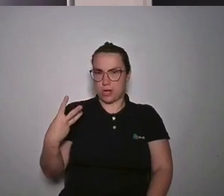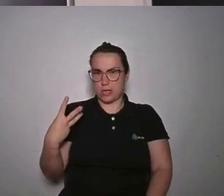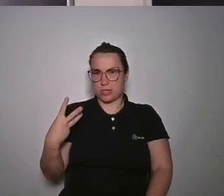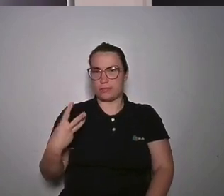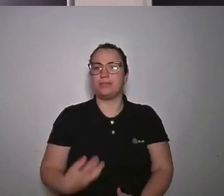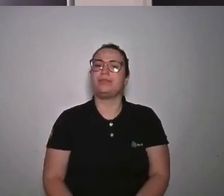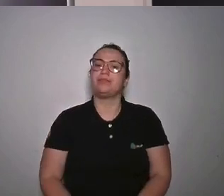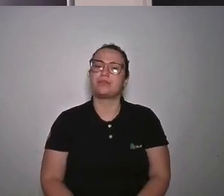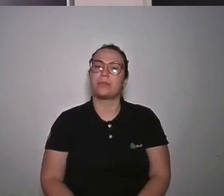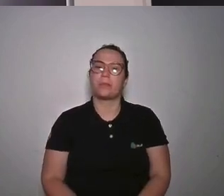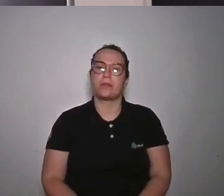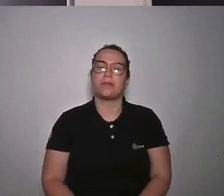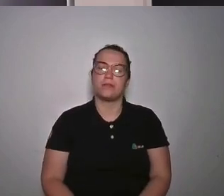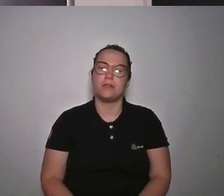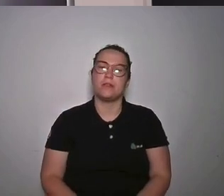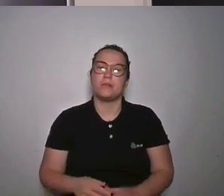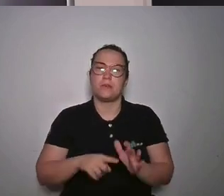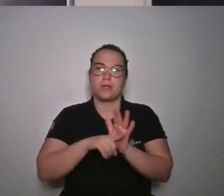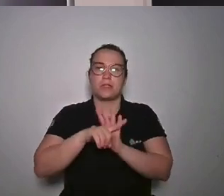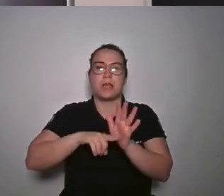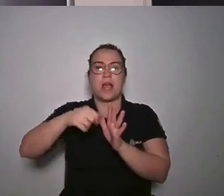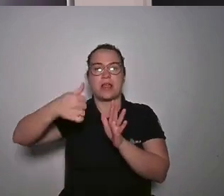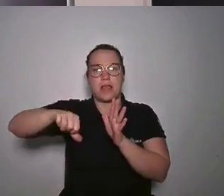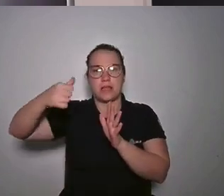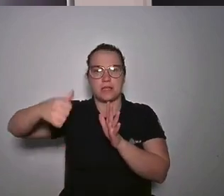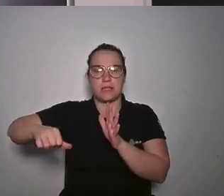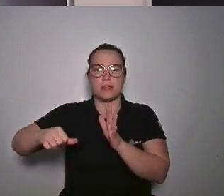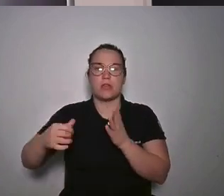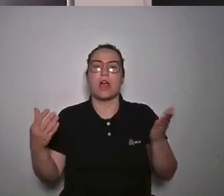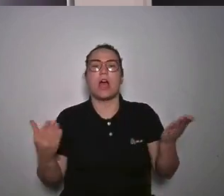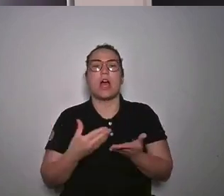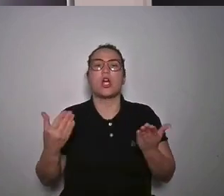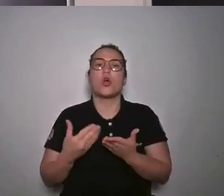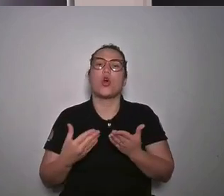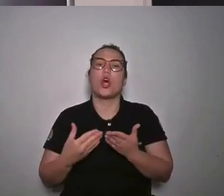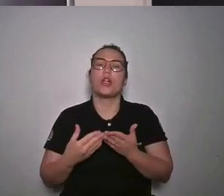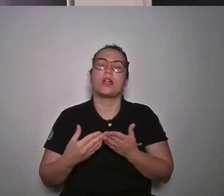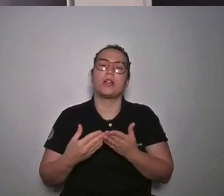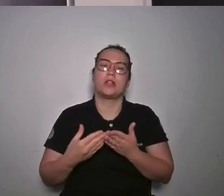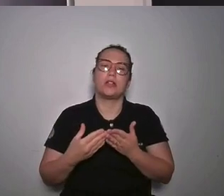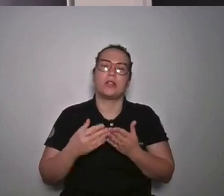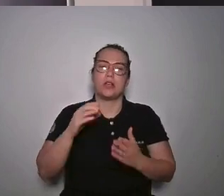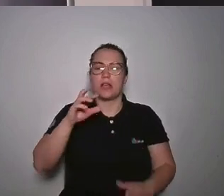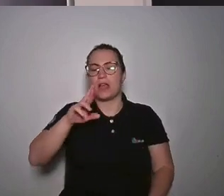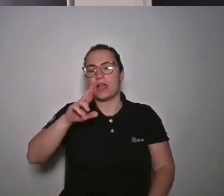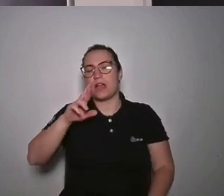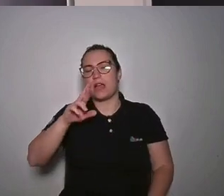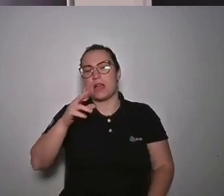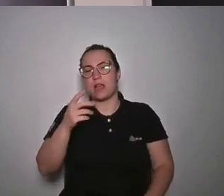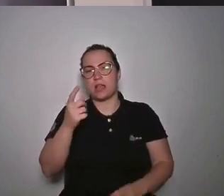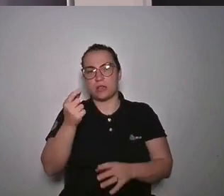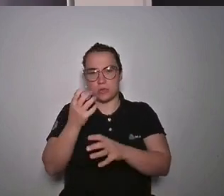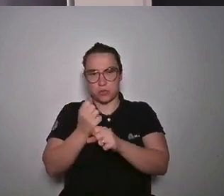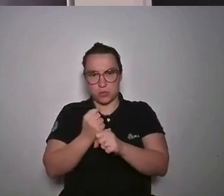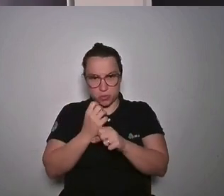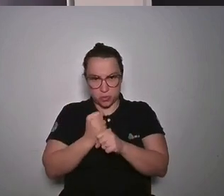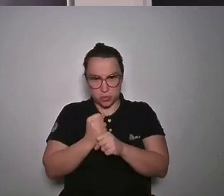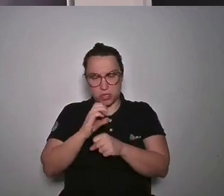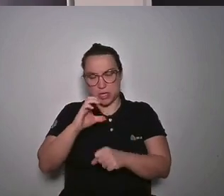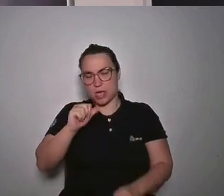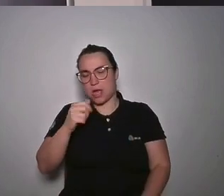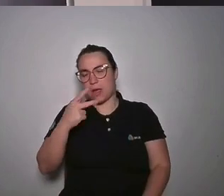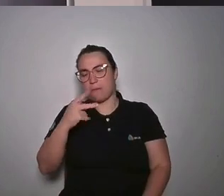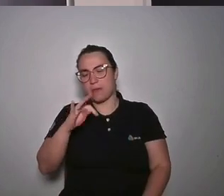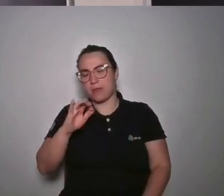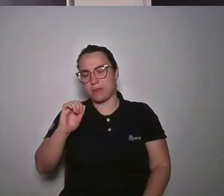2023, para que seja analisado. Nós vamos falar de receitas correntes e receita de capital, e depois de despesa corrente e despesa